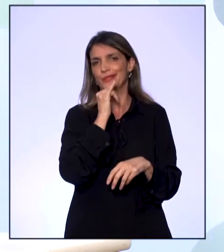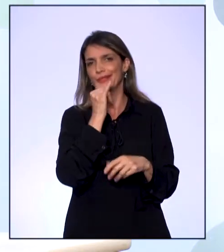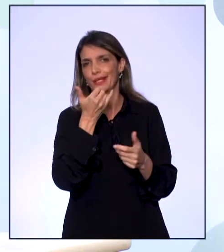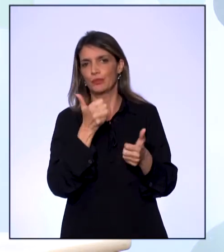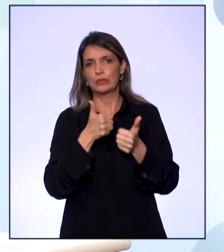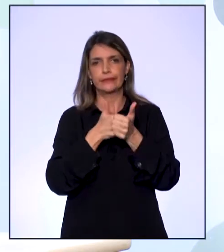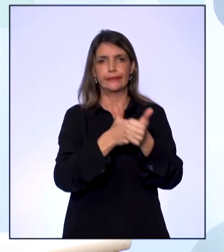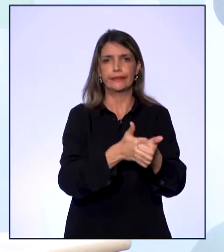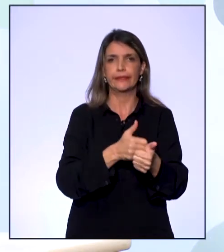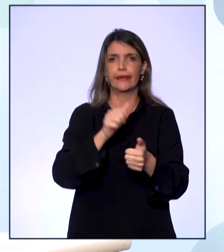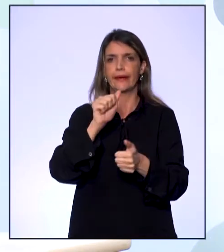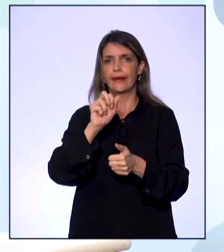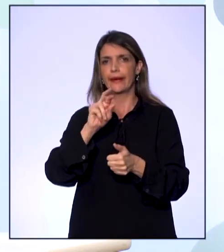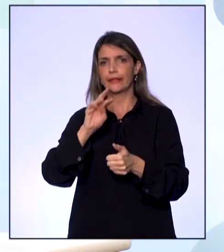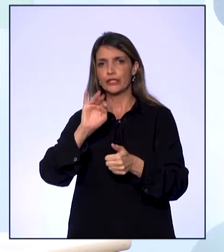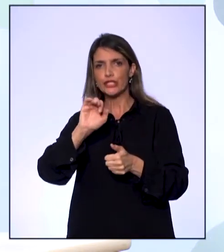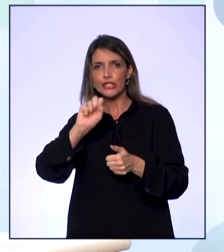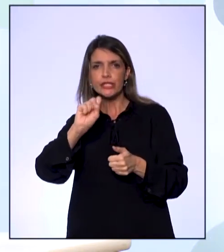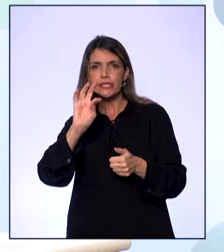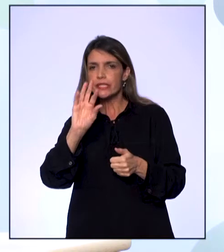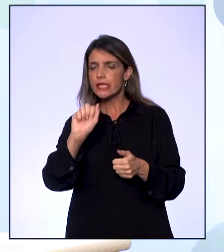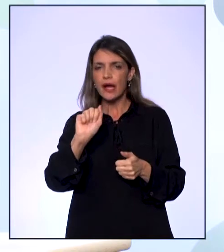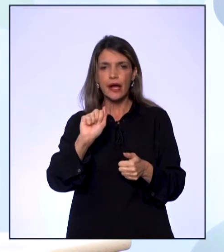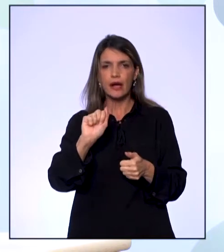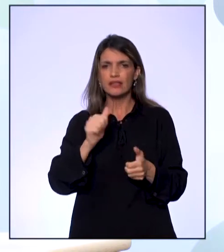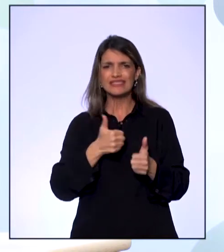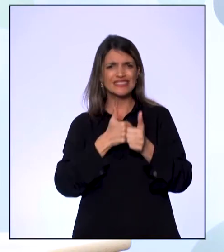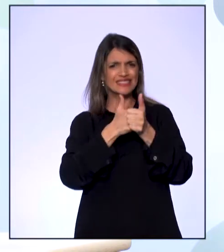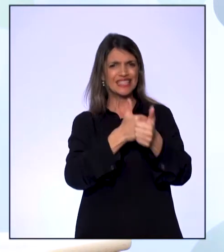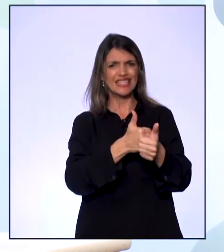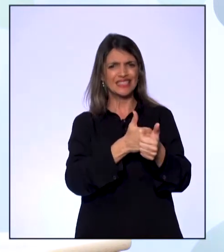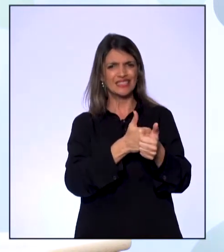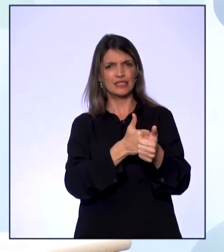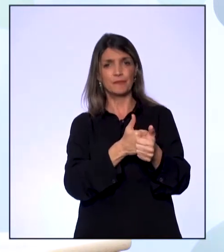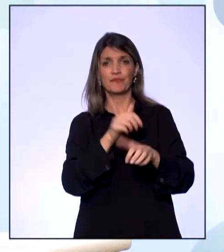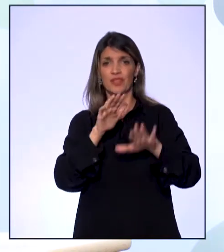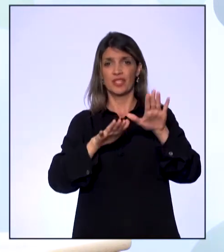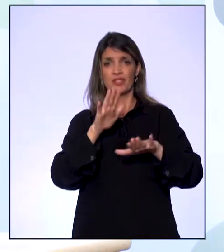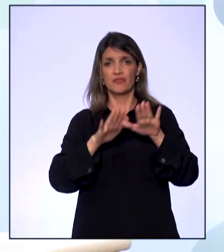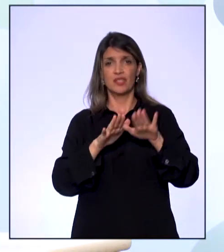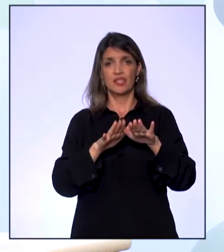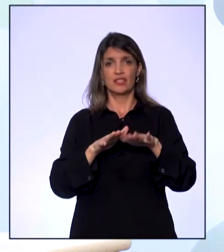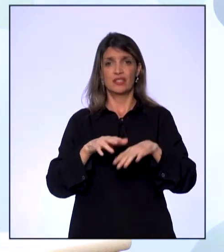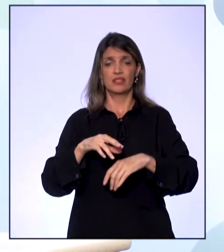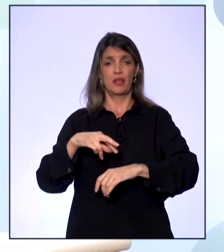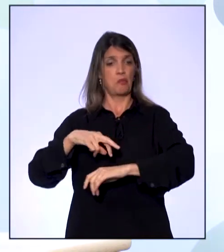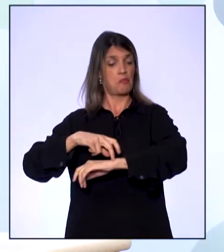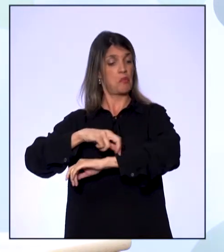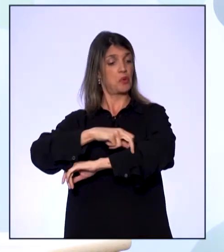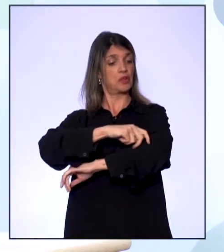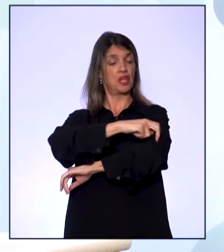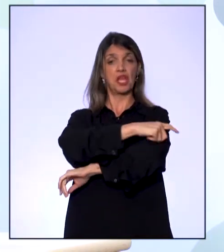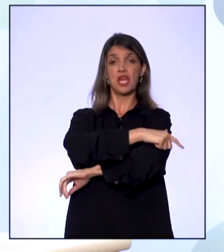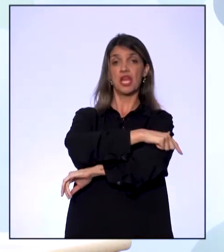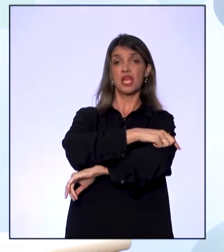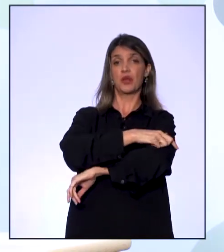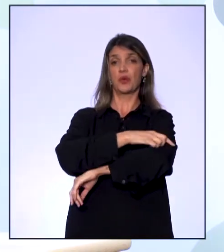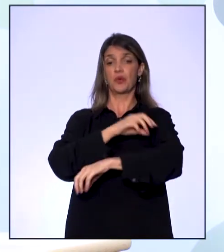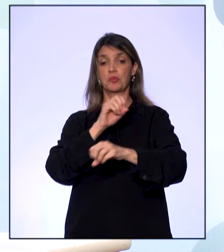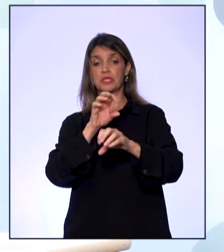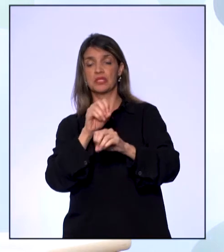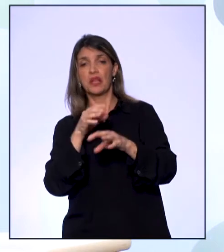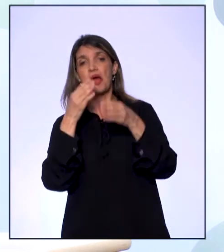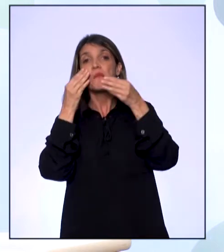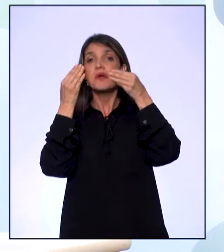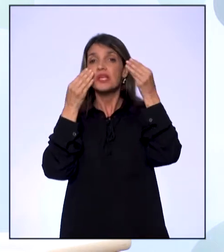seguir artistas, essas pessoas. Elas que seguem esses artistas, muitas vezes seguem modelos. A pessoa que vai ensinar um tipo de maquiagem, que vai ensinar a